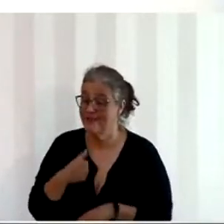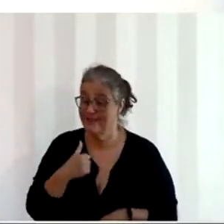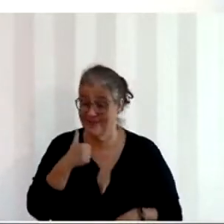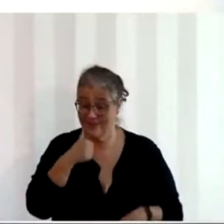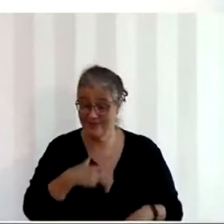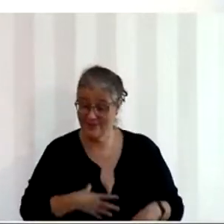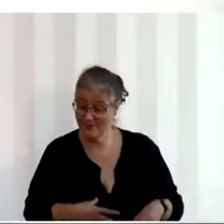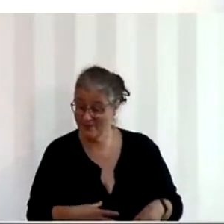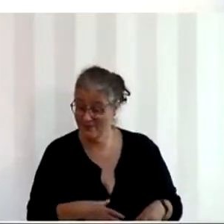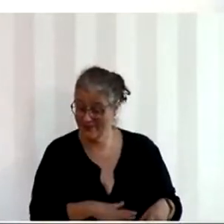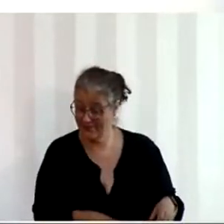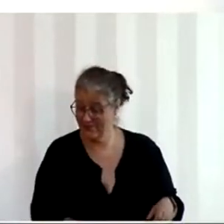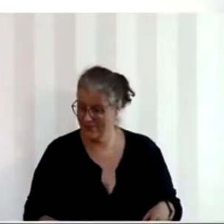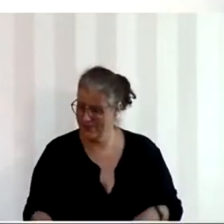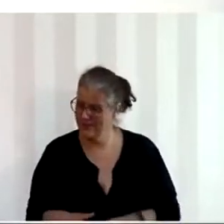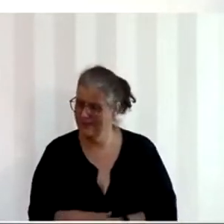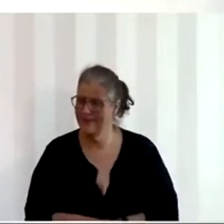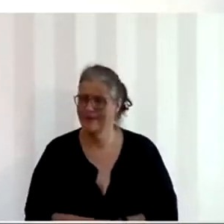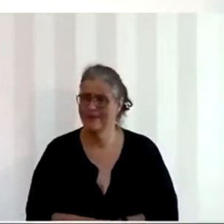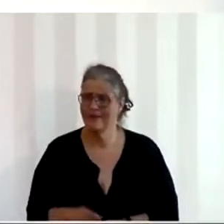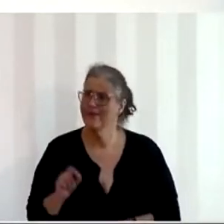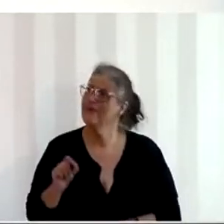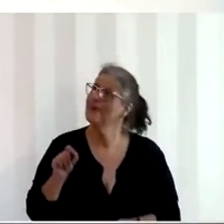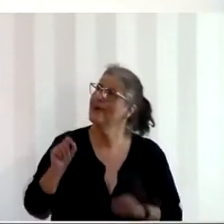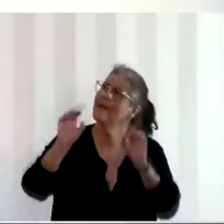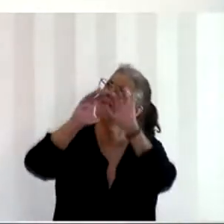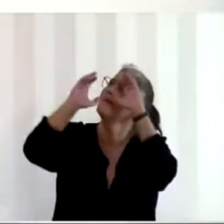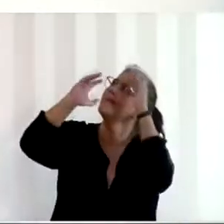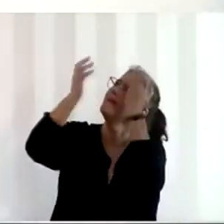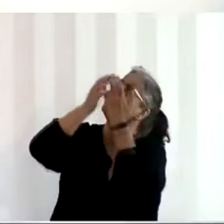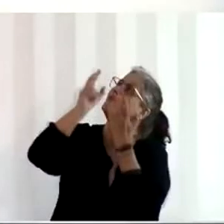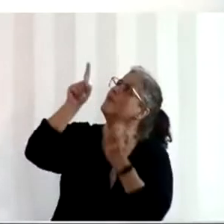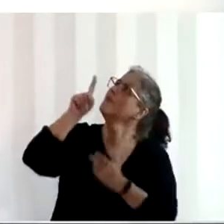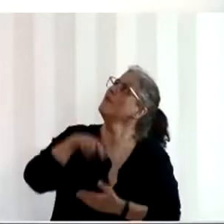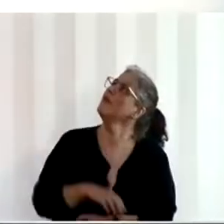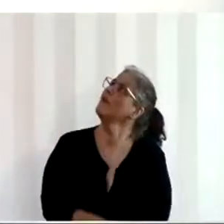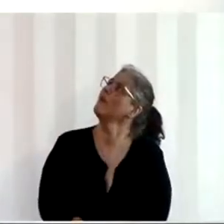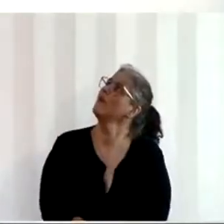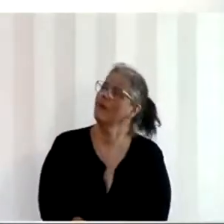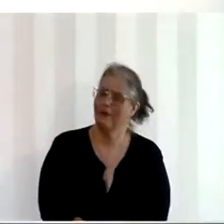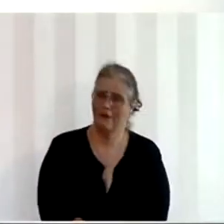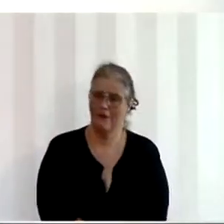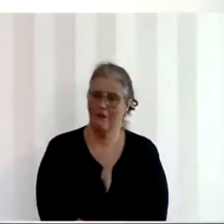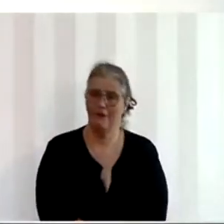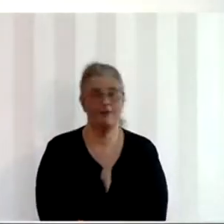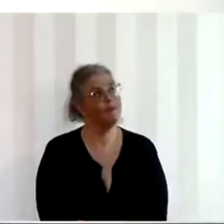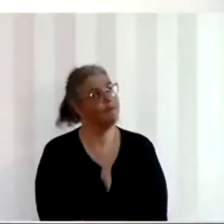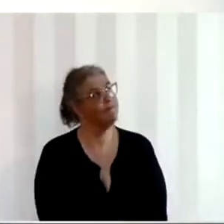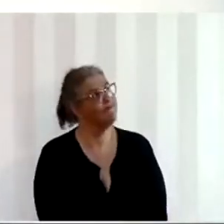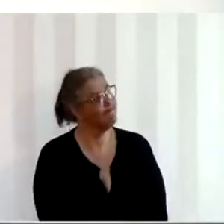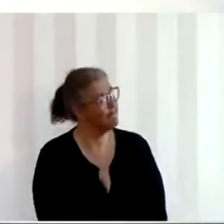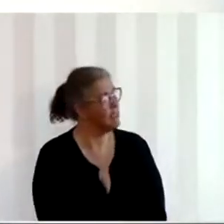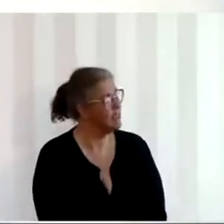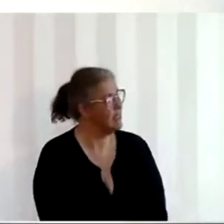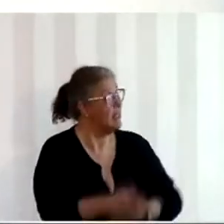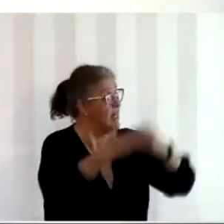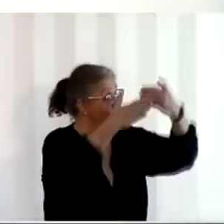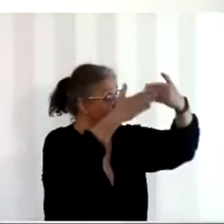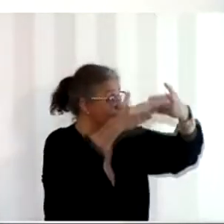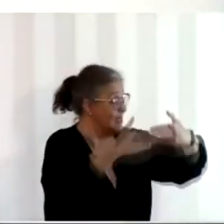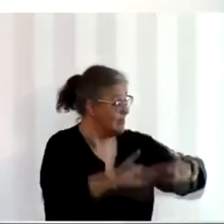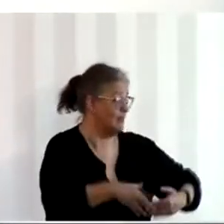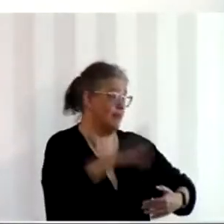crianças perguntando para o seu pai: o que é aquela nuvem ali em cima, papai? É a presença de Deus, ela